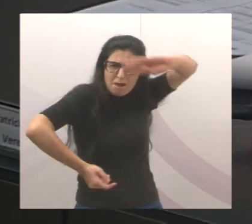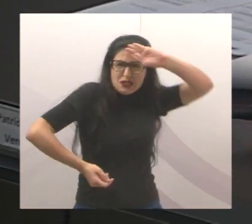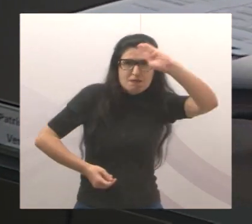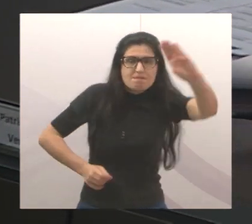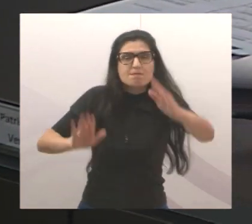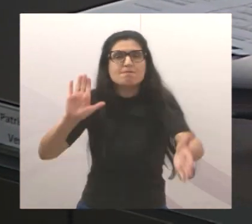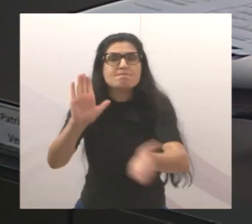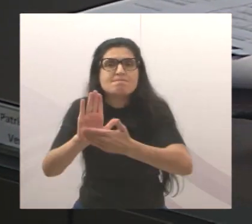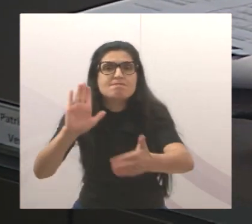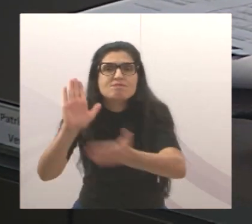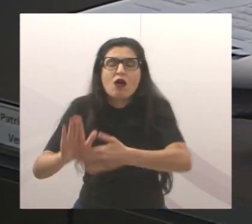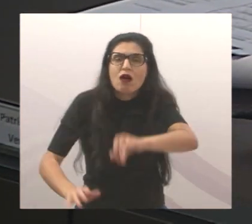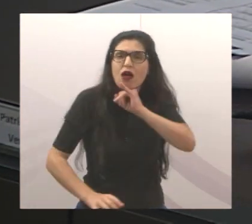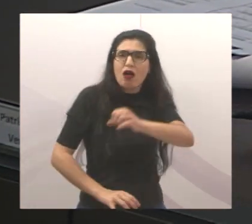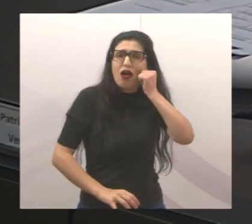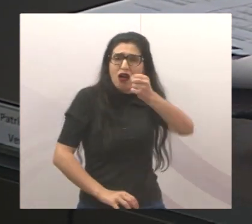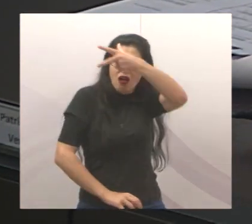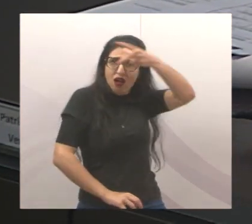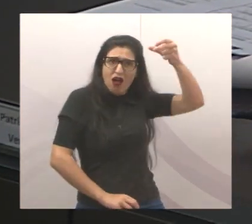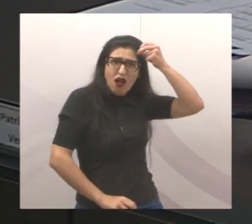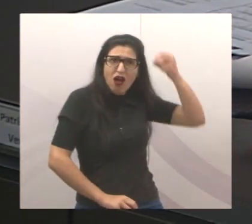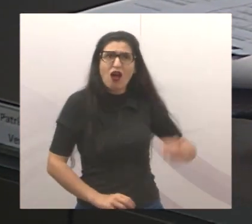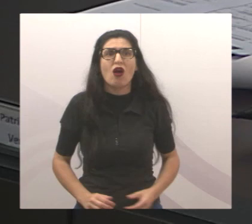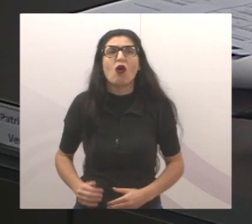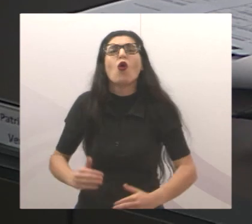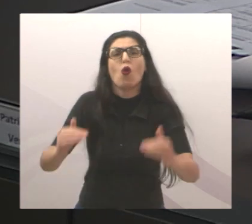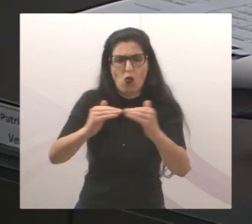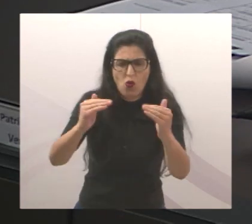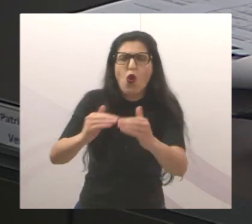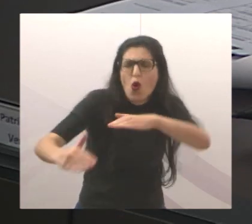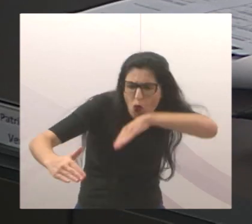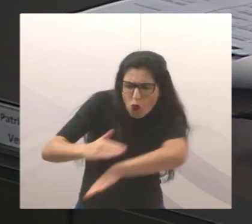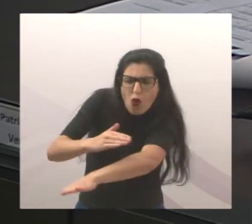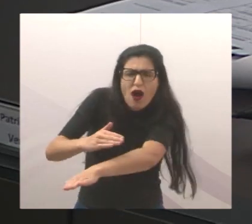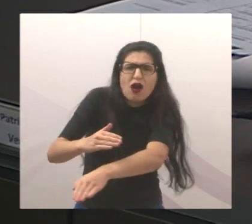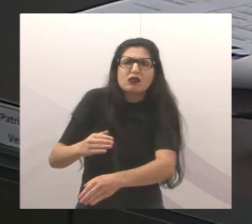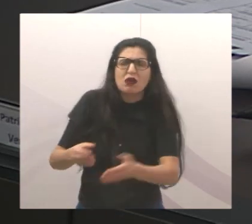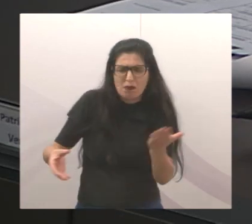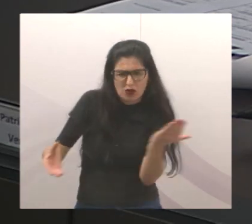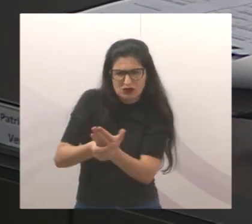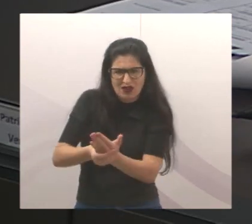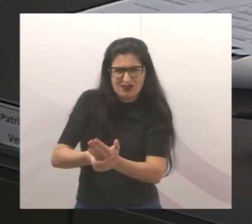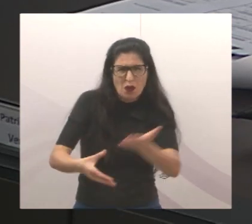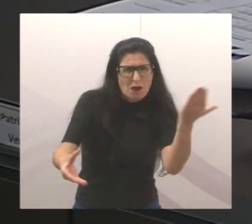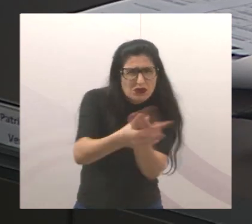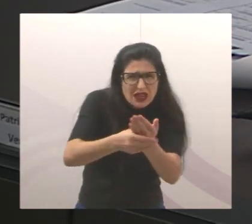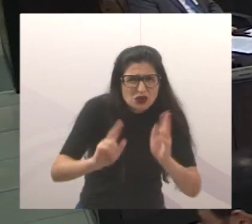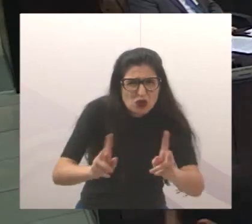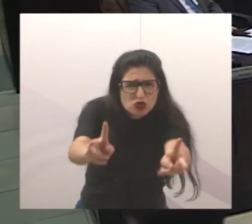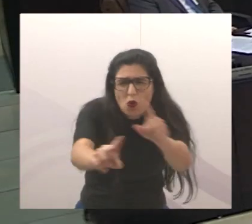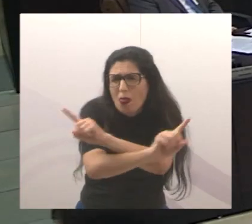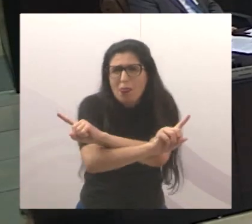nesta condição, sou favorável ao arquivamento desta denúncia.